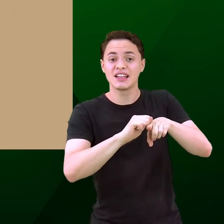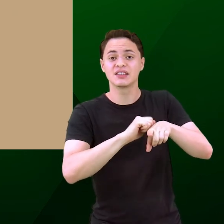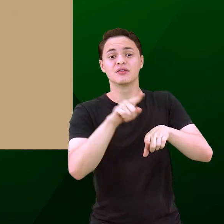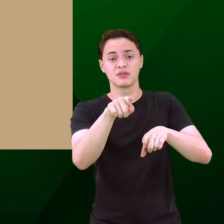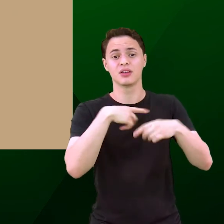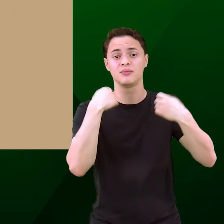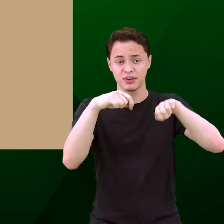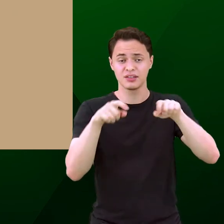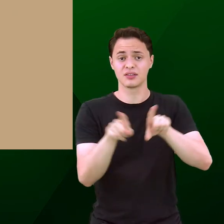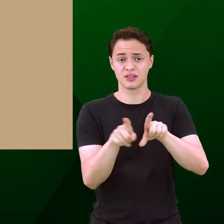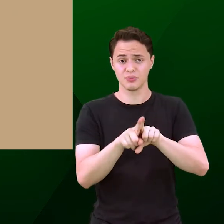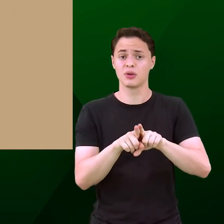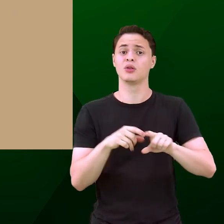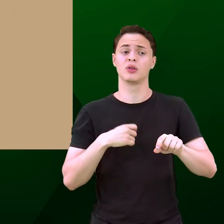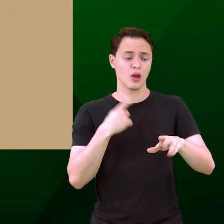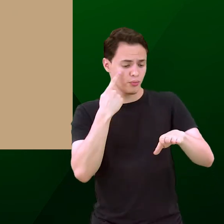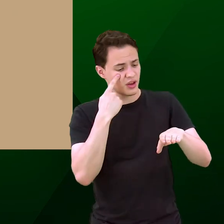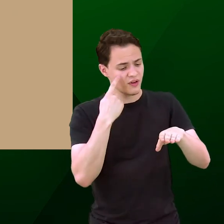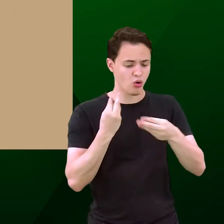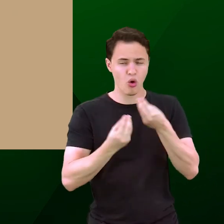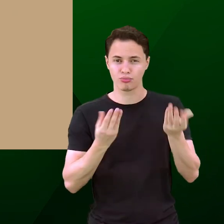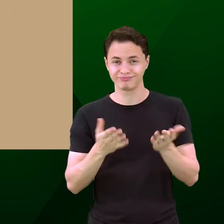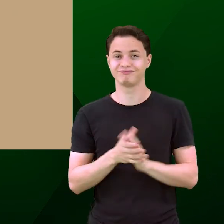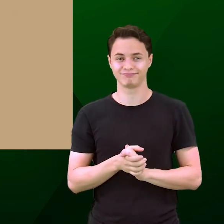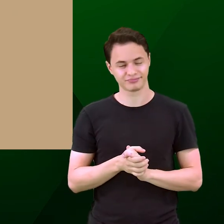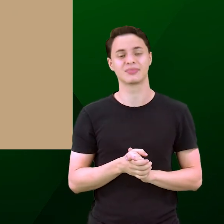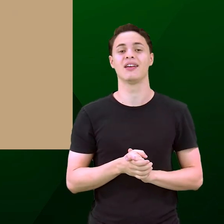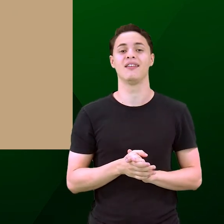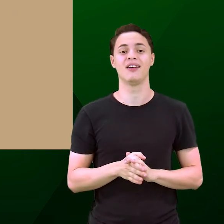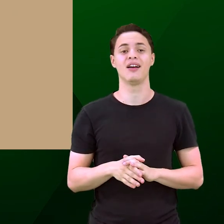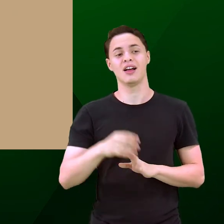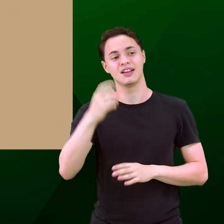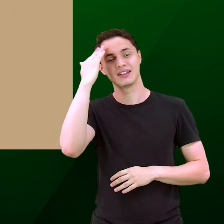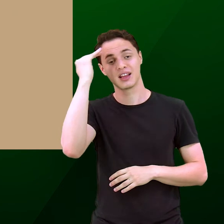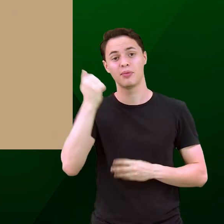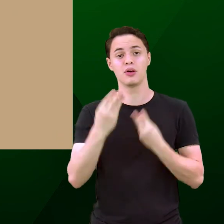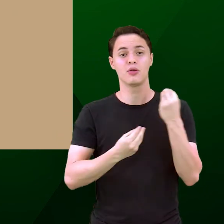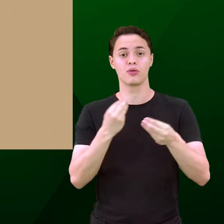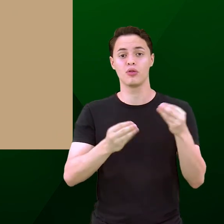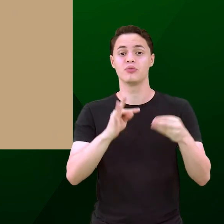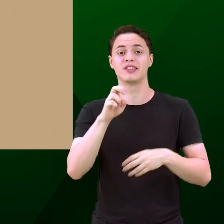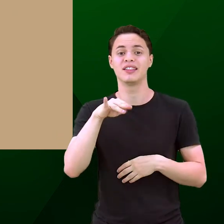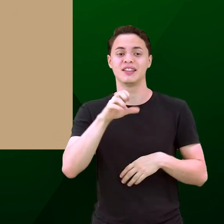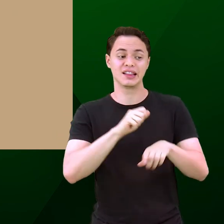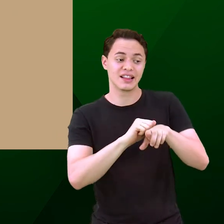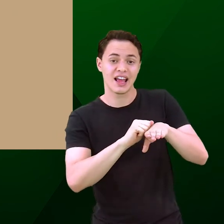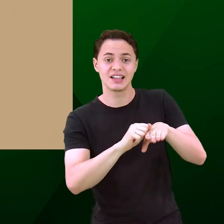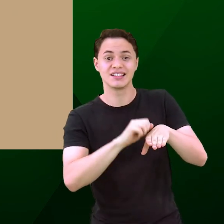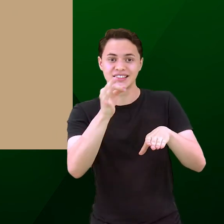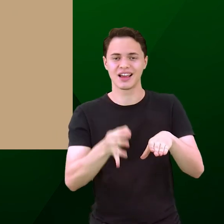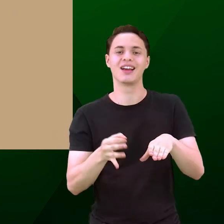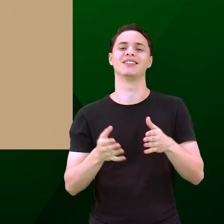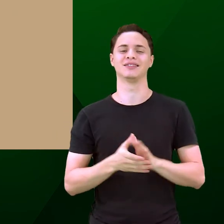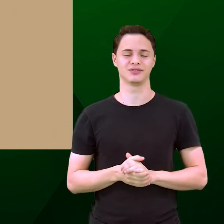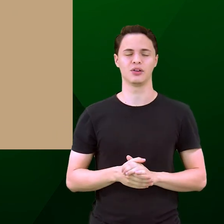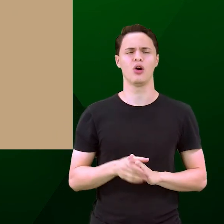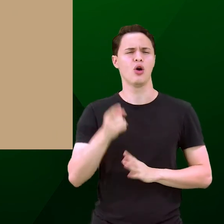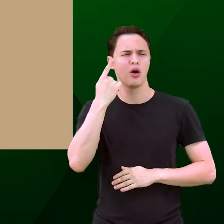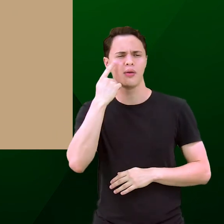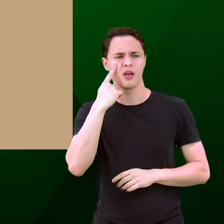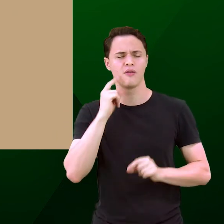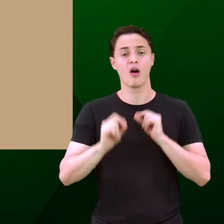o corpo ele nos dá respostas, ele nos dá indícios de que ele está esgotando. Aquele,